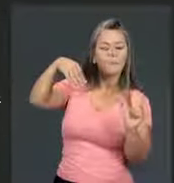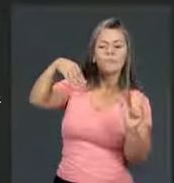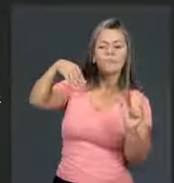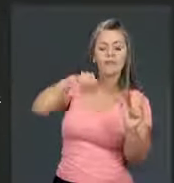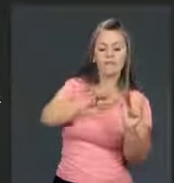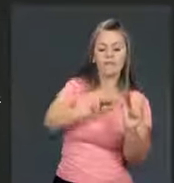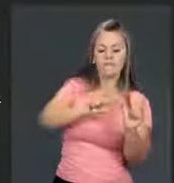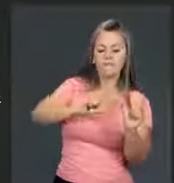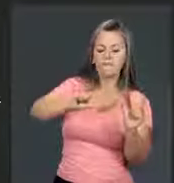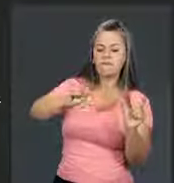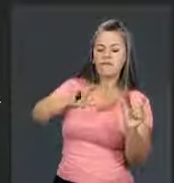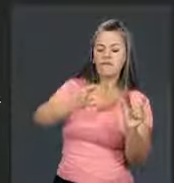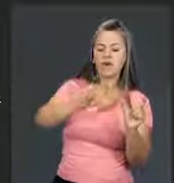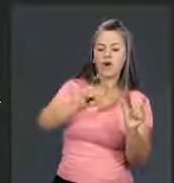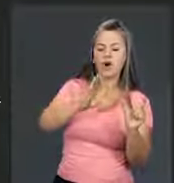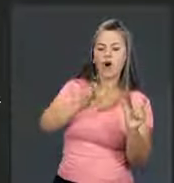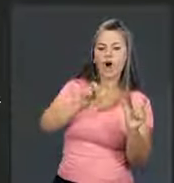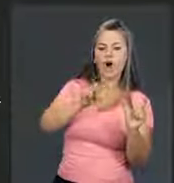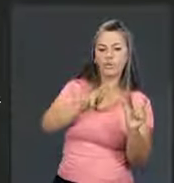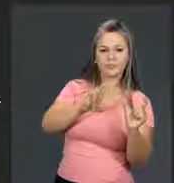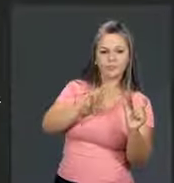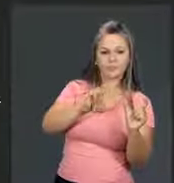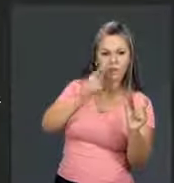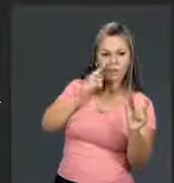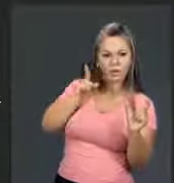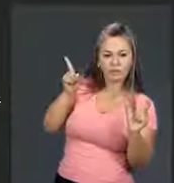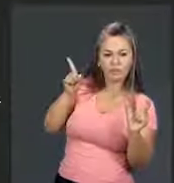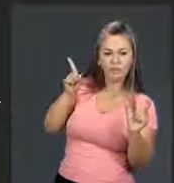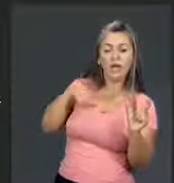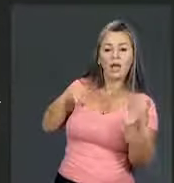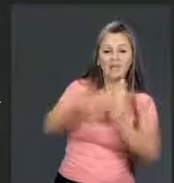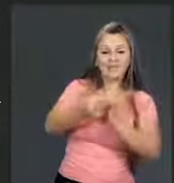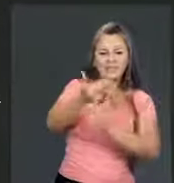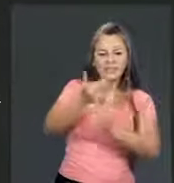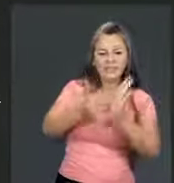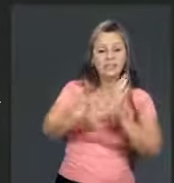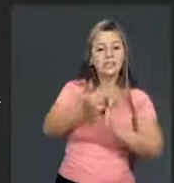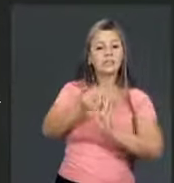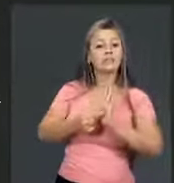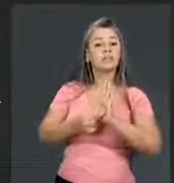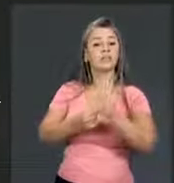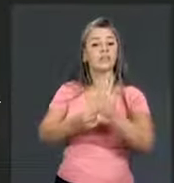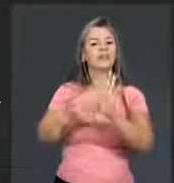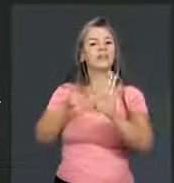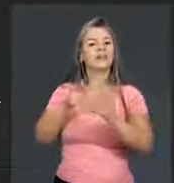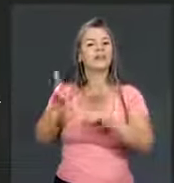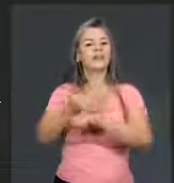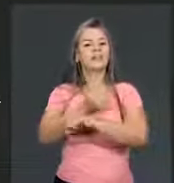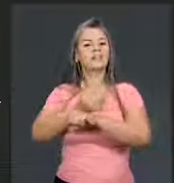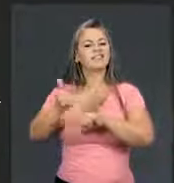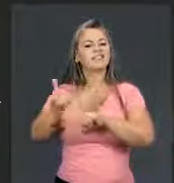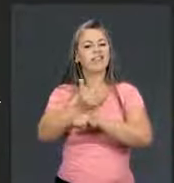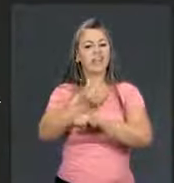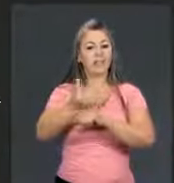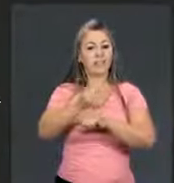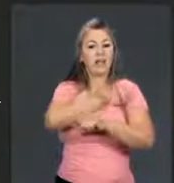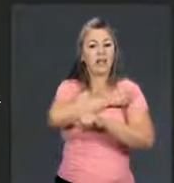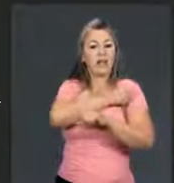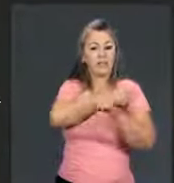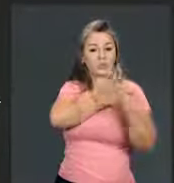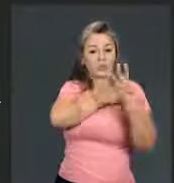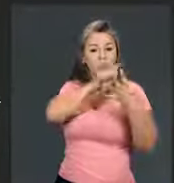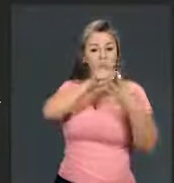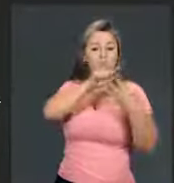cobre. Nas figuras a seguir, estão representadas as montagens feitas por 4